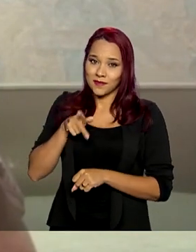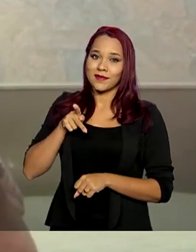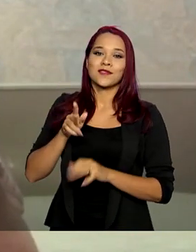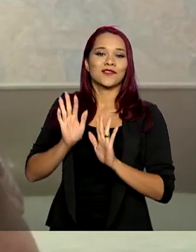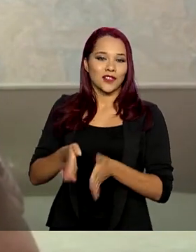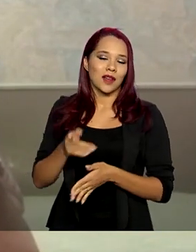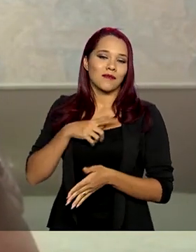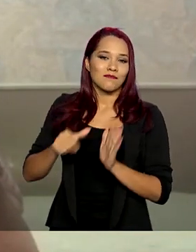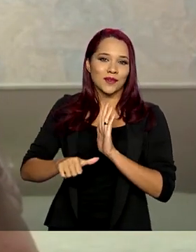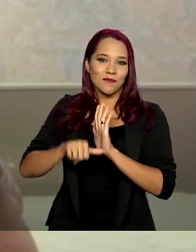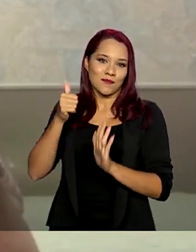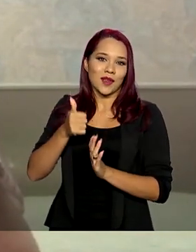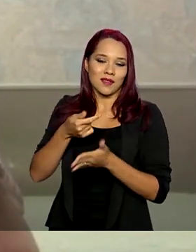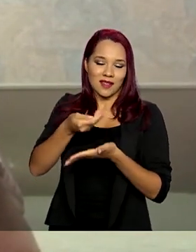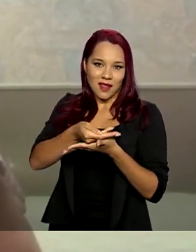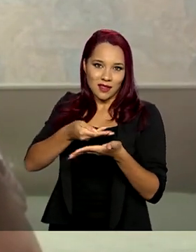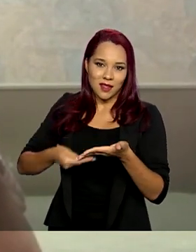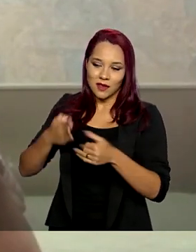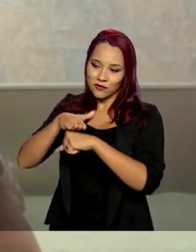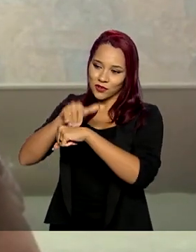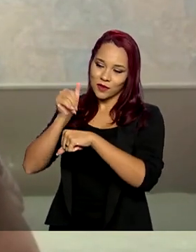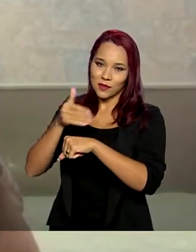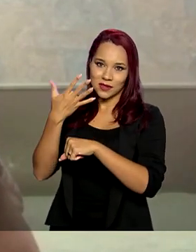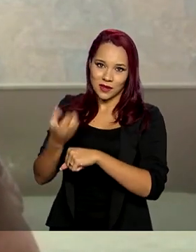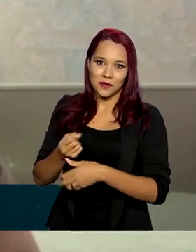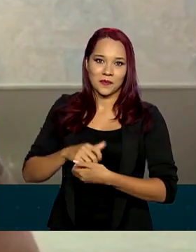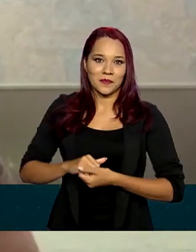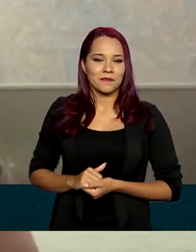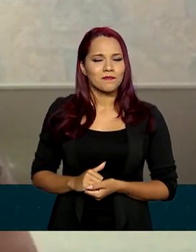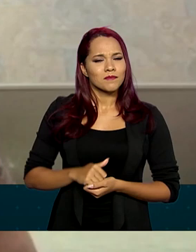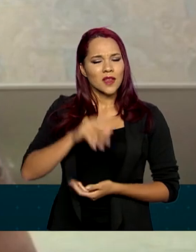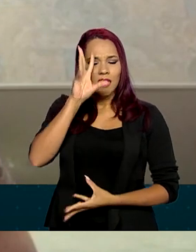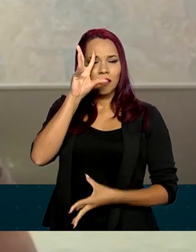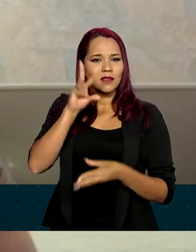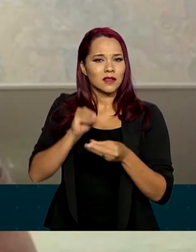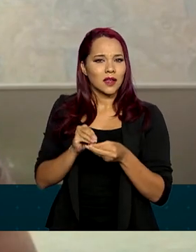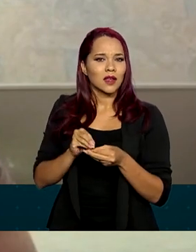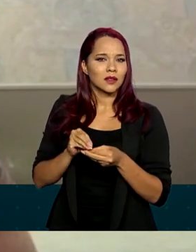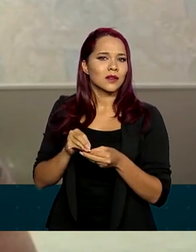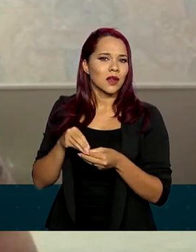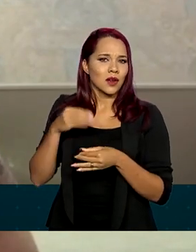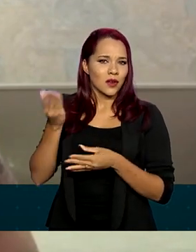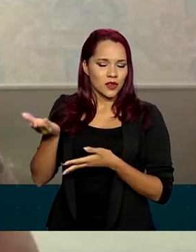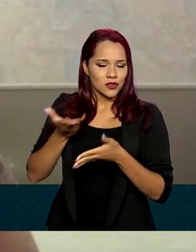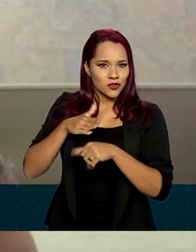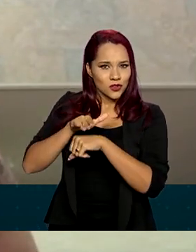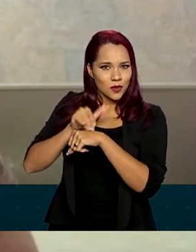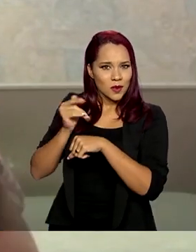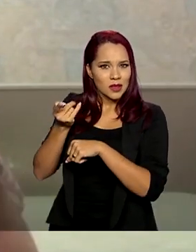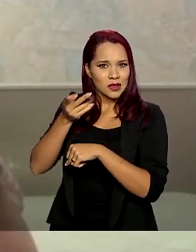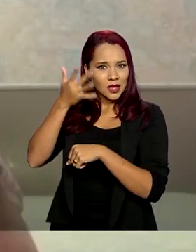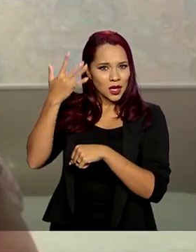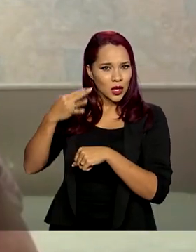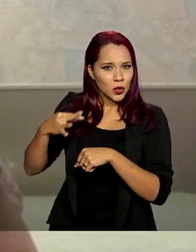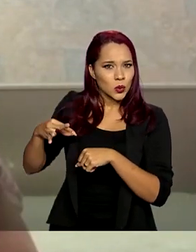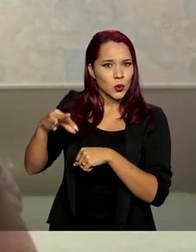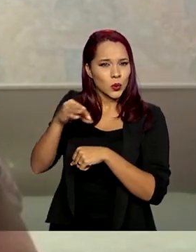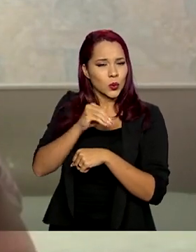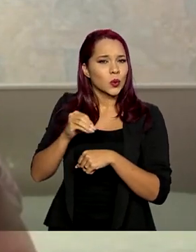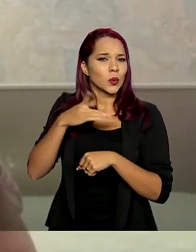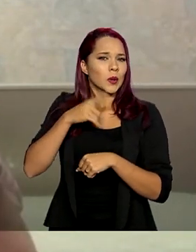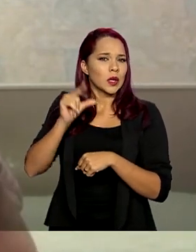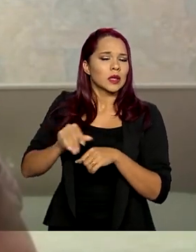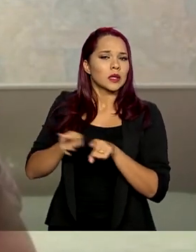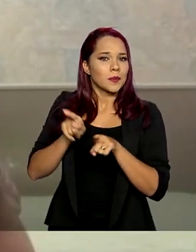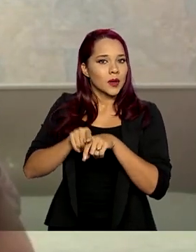das primeiras a aderir à convocação. Eu entendo que quando a alma é acalentada, as dores do corpo são menores e